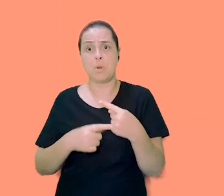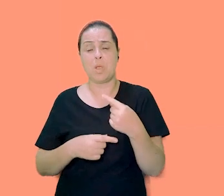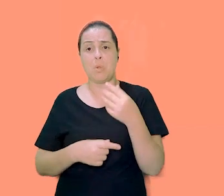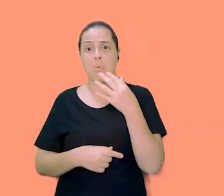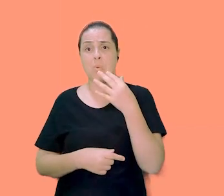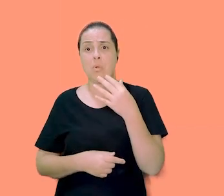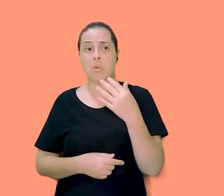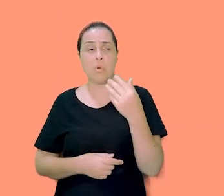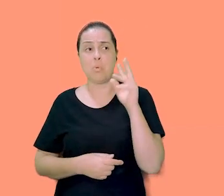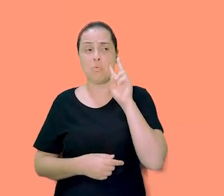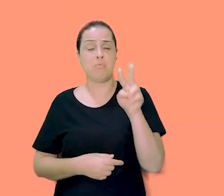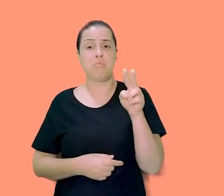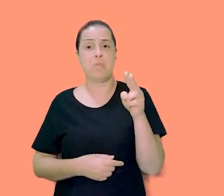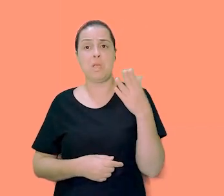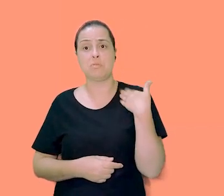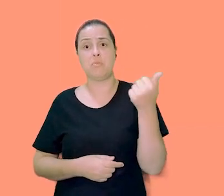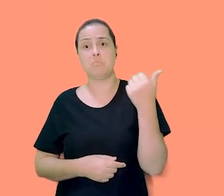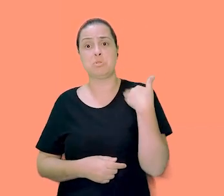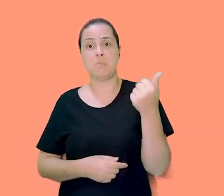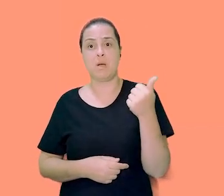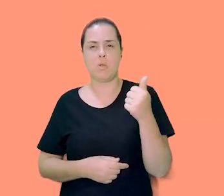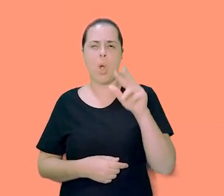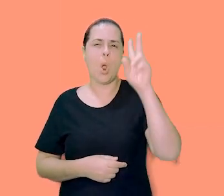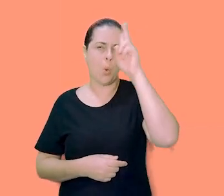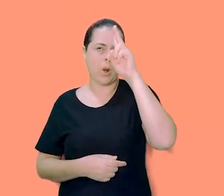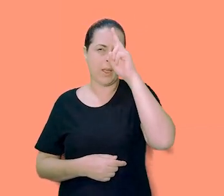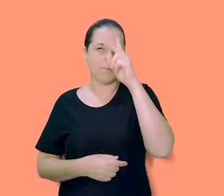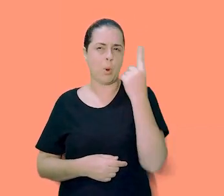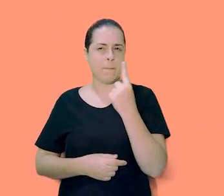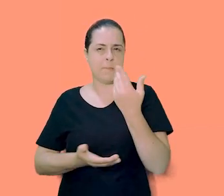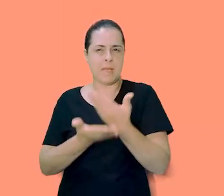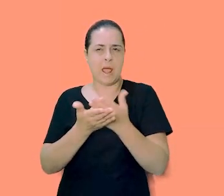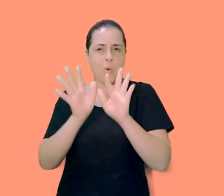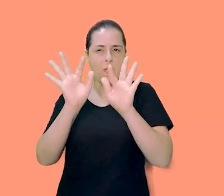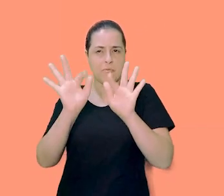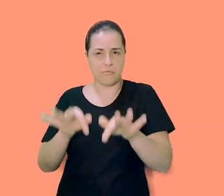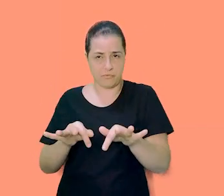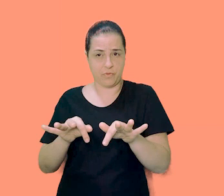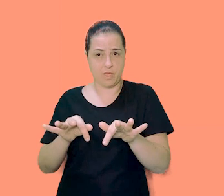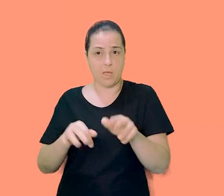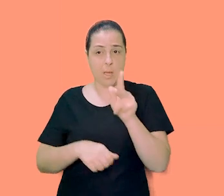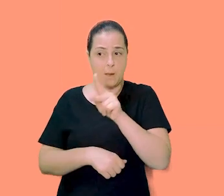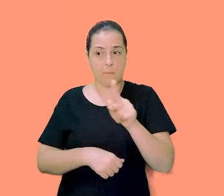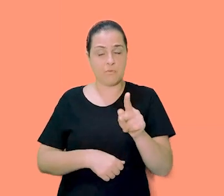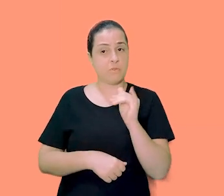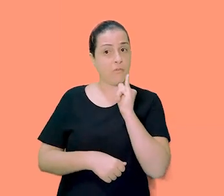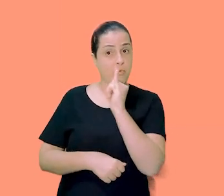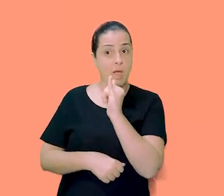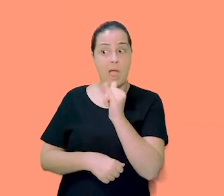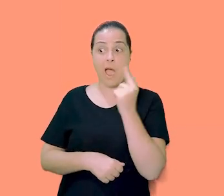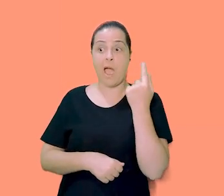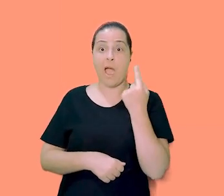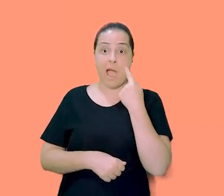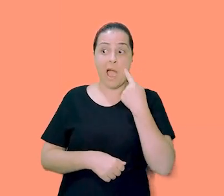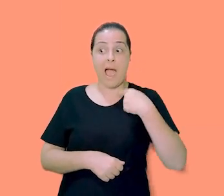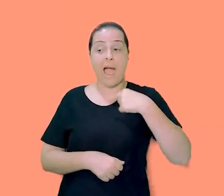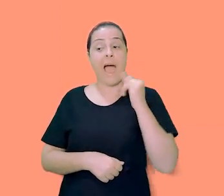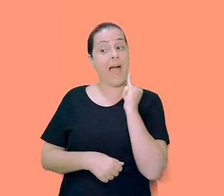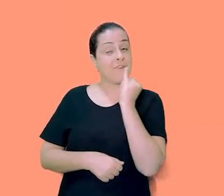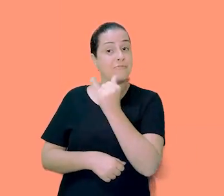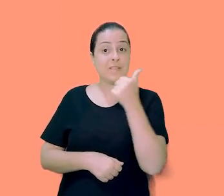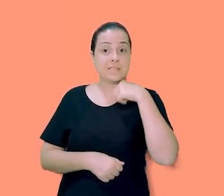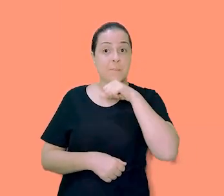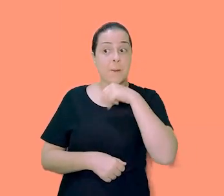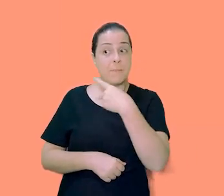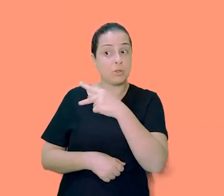eu não via que ela tinha me chamado. E eu lembro que no final da primeira aula, ela falou, não, você tem que ir para casa, você tem que avisar para sua mãe que você não está ouvindo